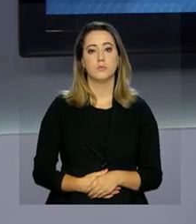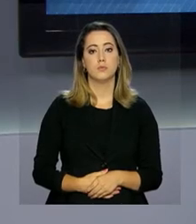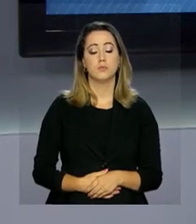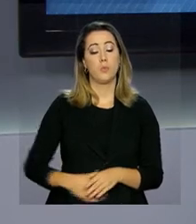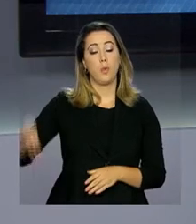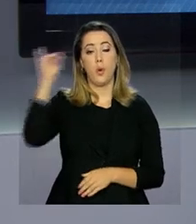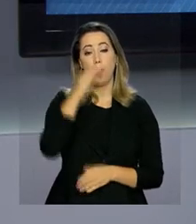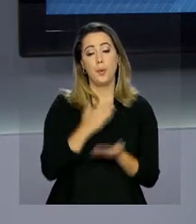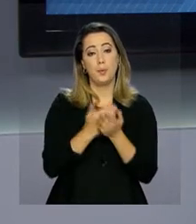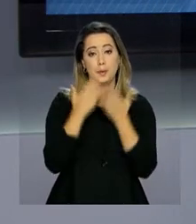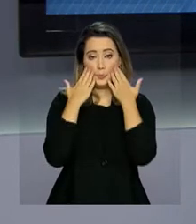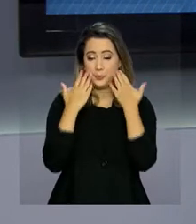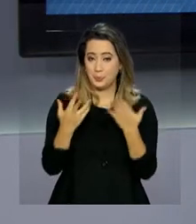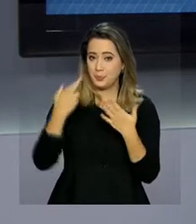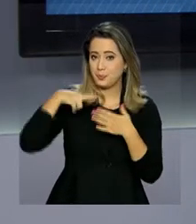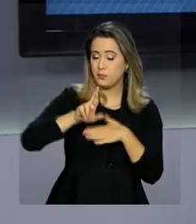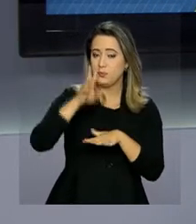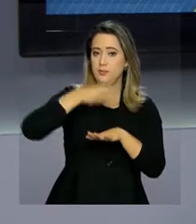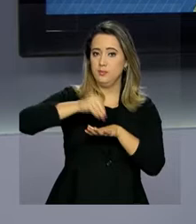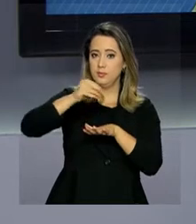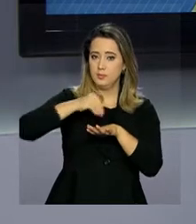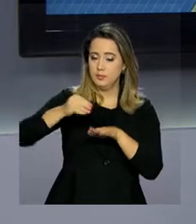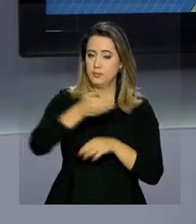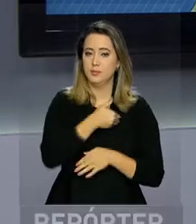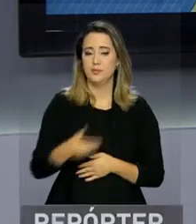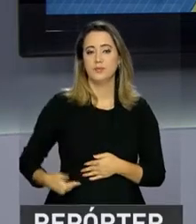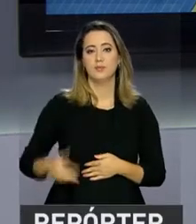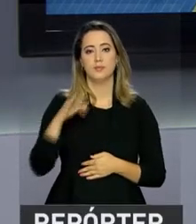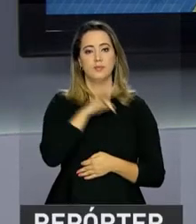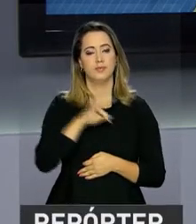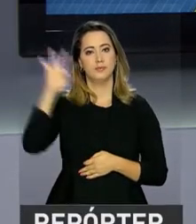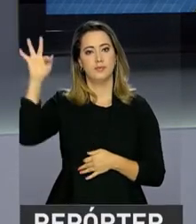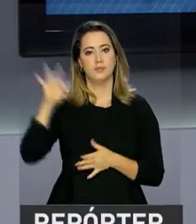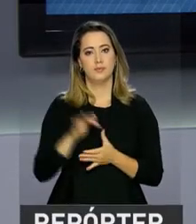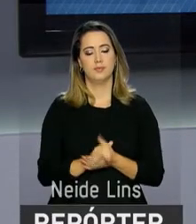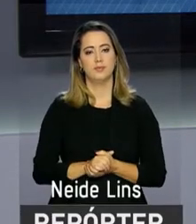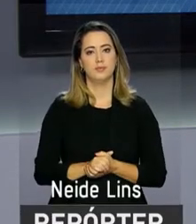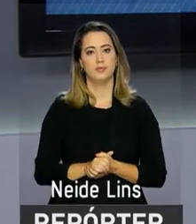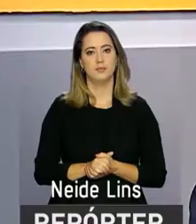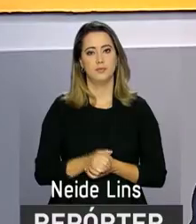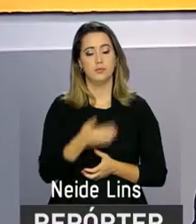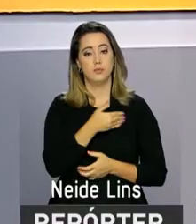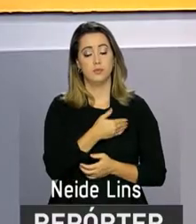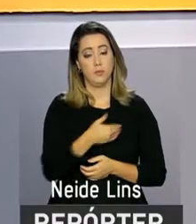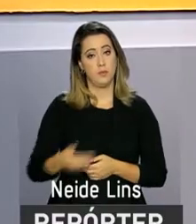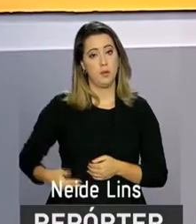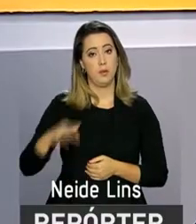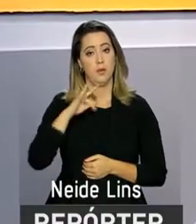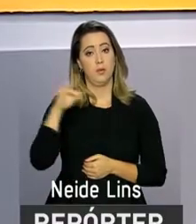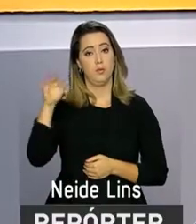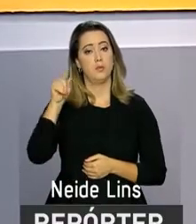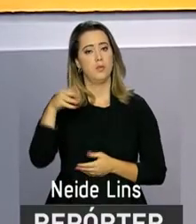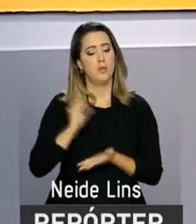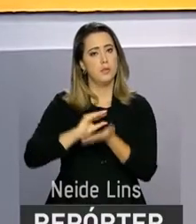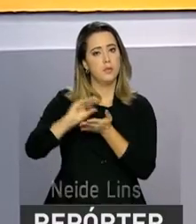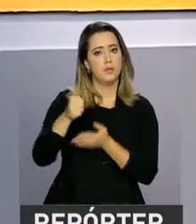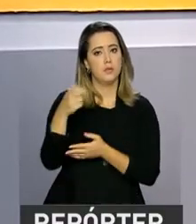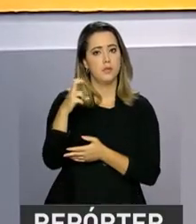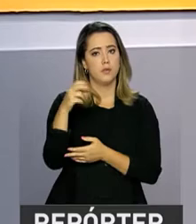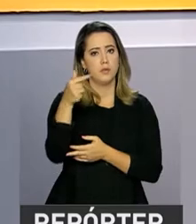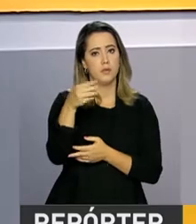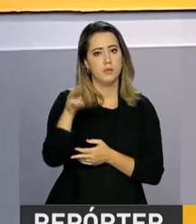Olá, começa agora mais uma edição do Repórter NBR com as notícias do governo federal. O governo vai investir